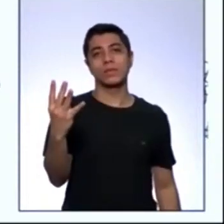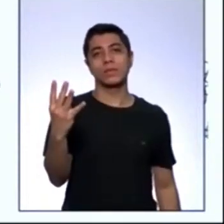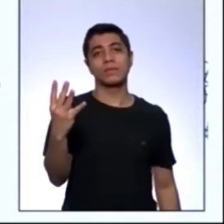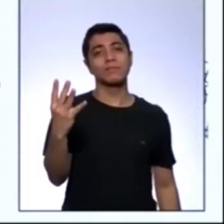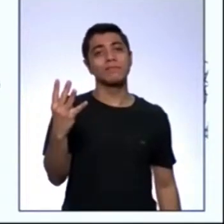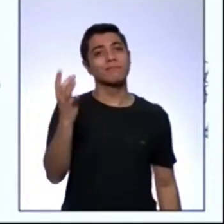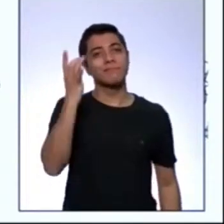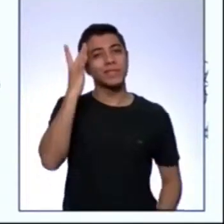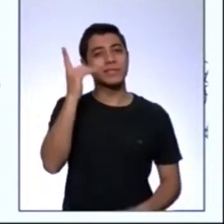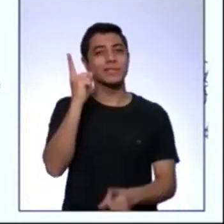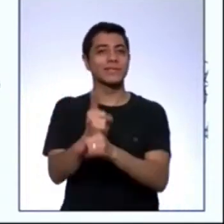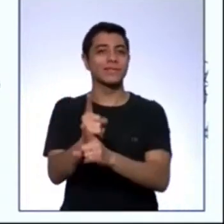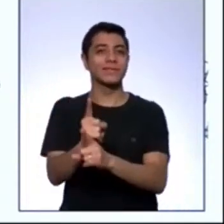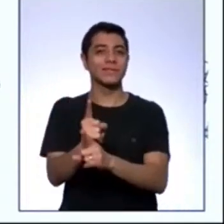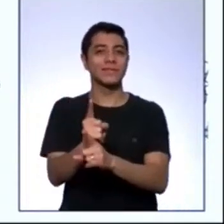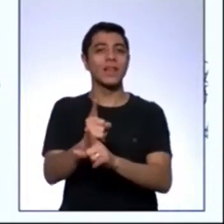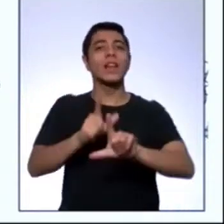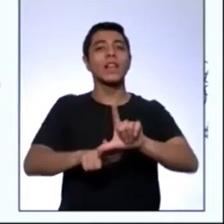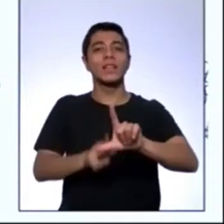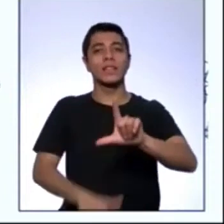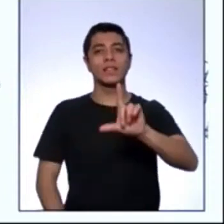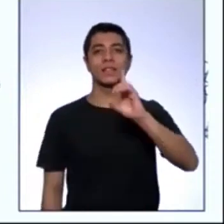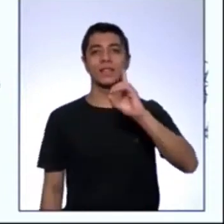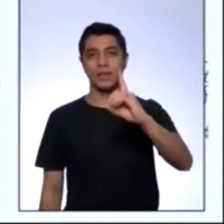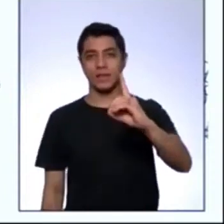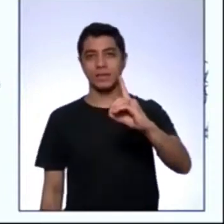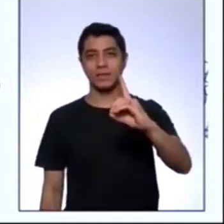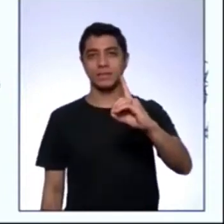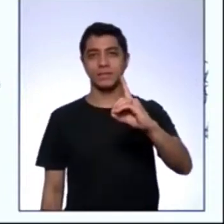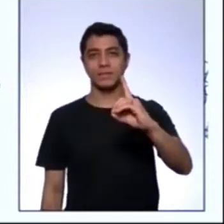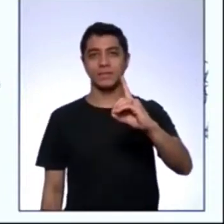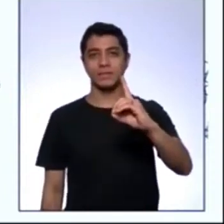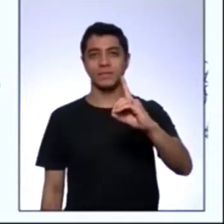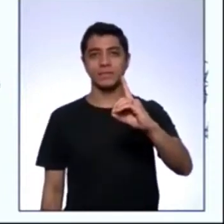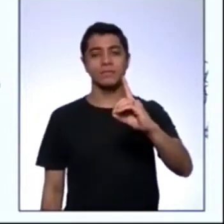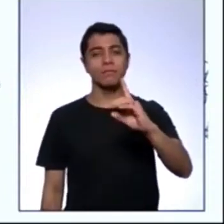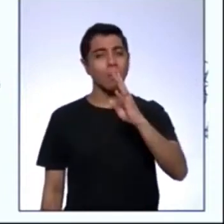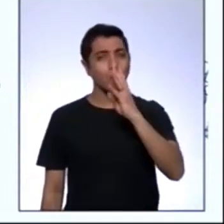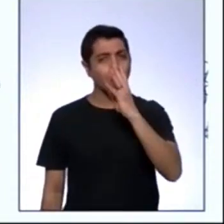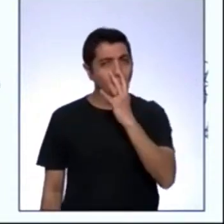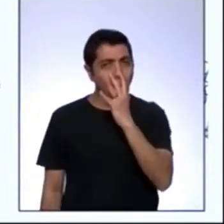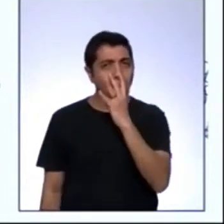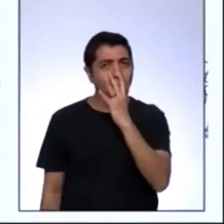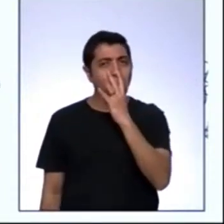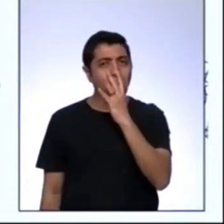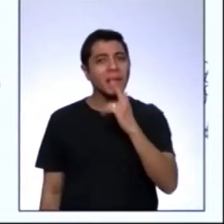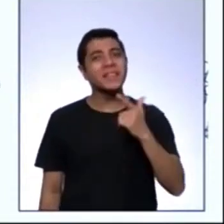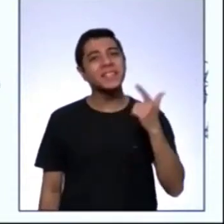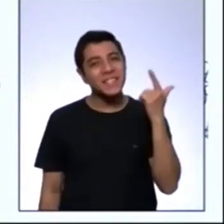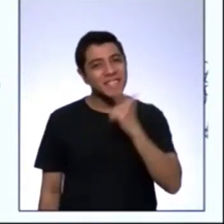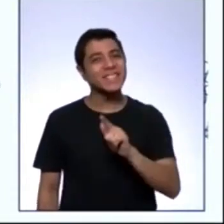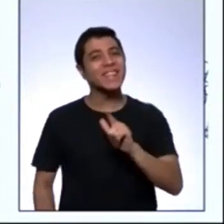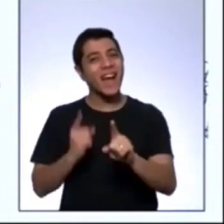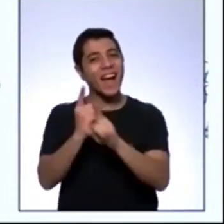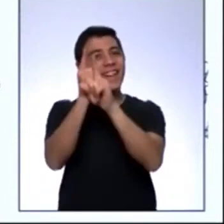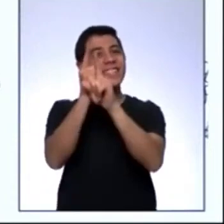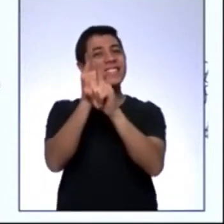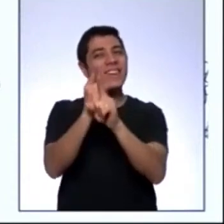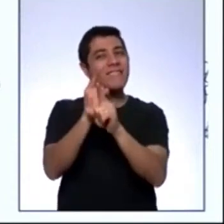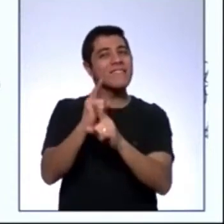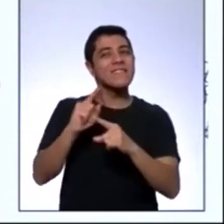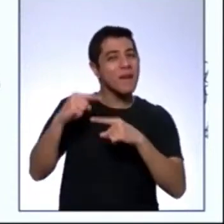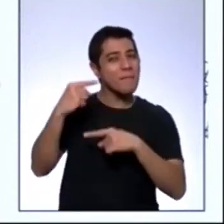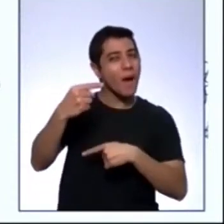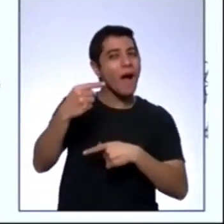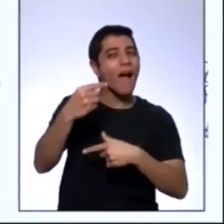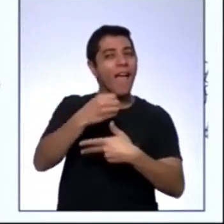você encontra na alternativa Desde da árvore o rapaz você nem aí eu vou